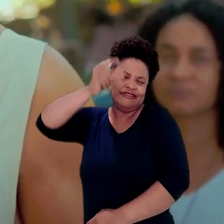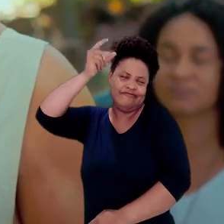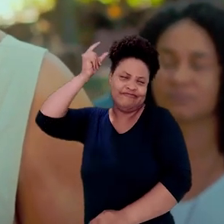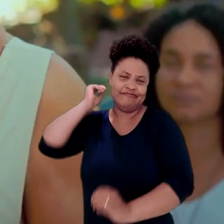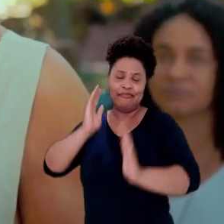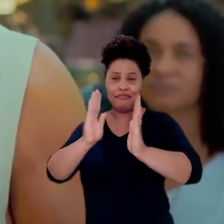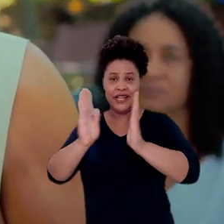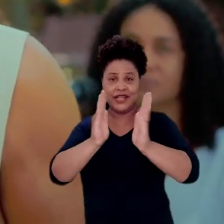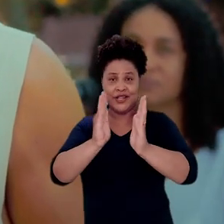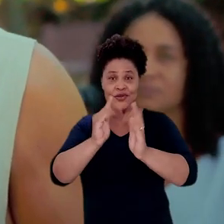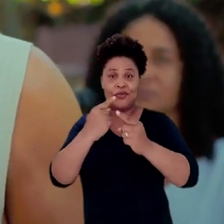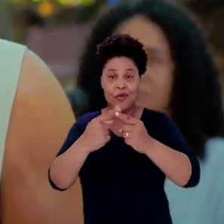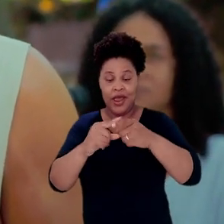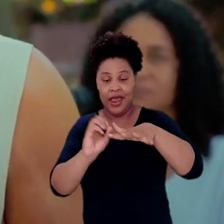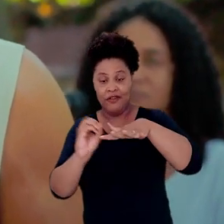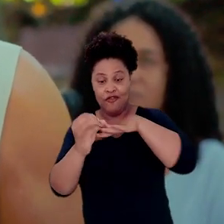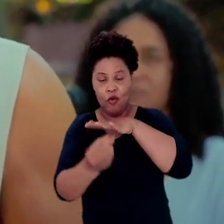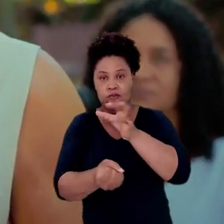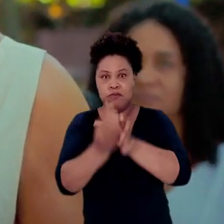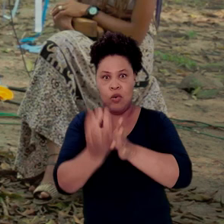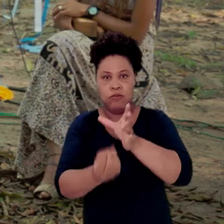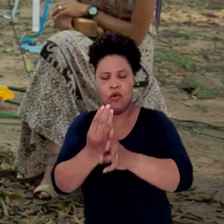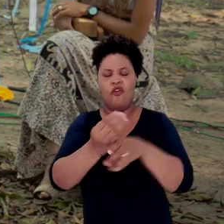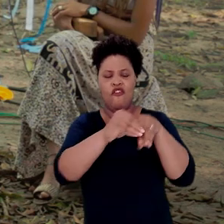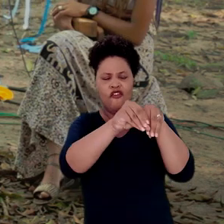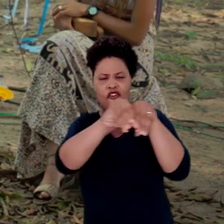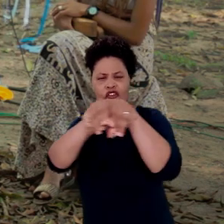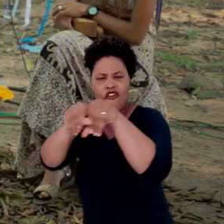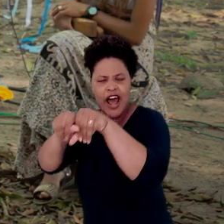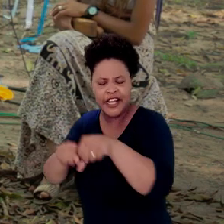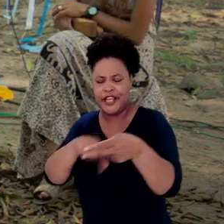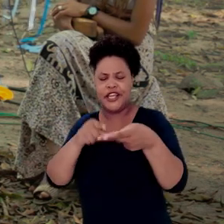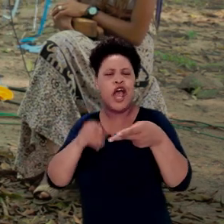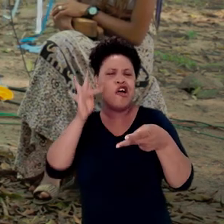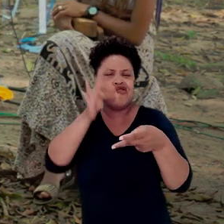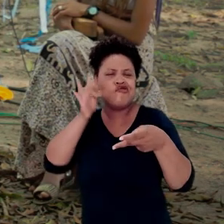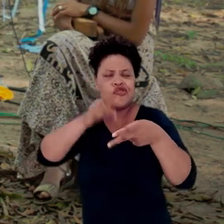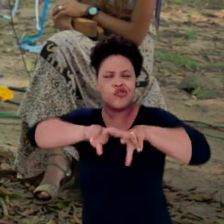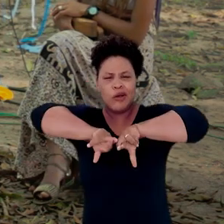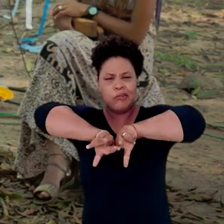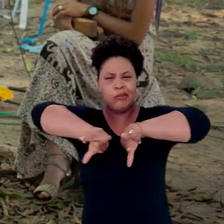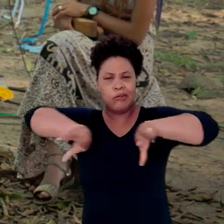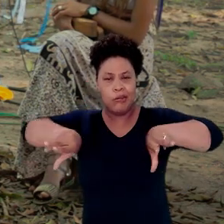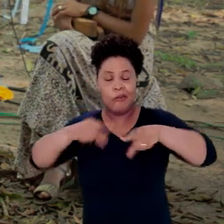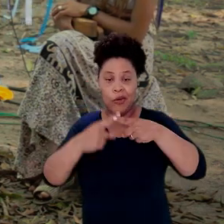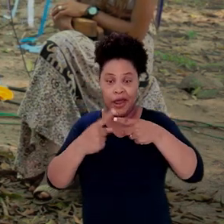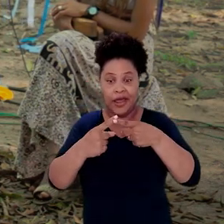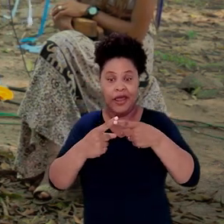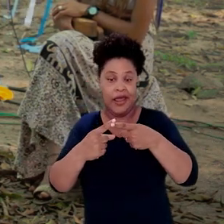no Recôncavo Baiano, a farinha, as frutas, e essa troca que existia, né? As coisas que não tinham no